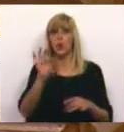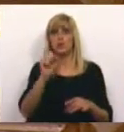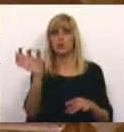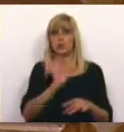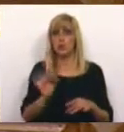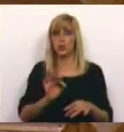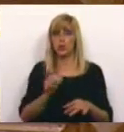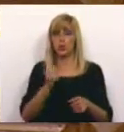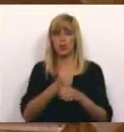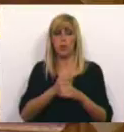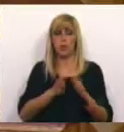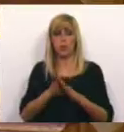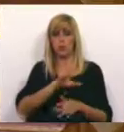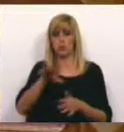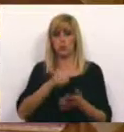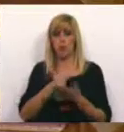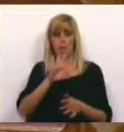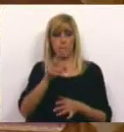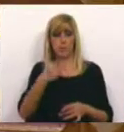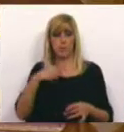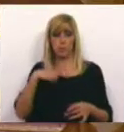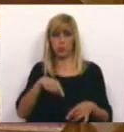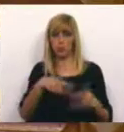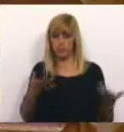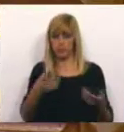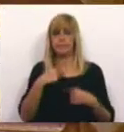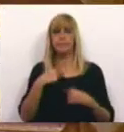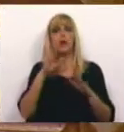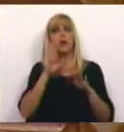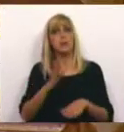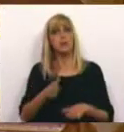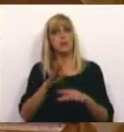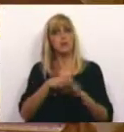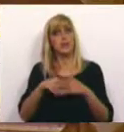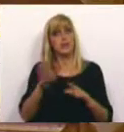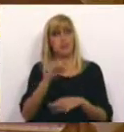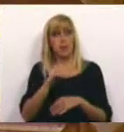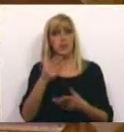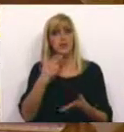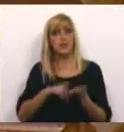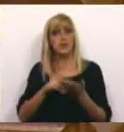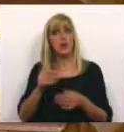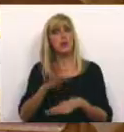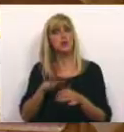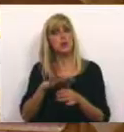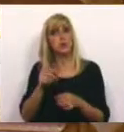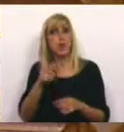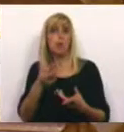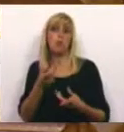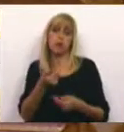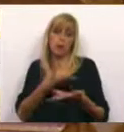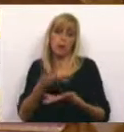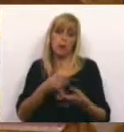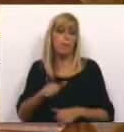total no nosso país. E, portanto, se é verdade que é necessário ir mais longe, também é verdade que a situação da nossa economia e do emprego está